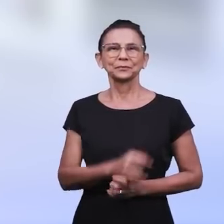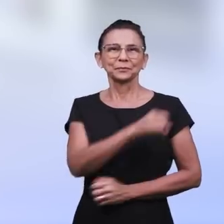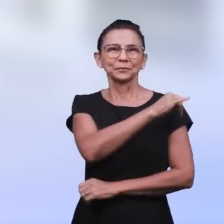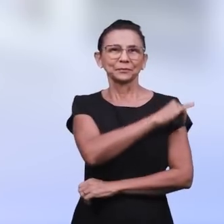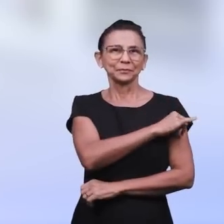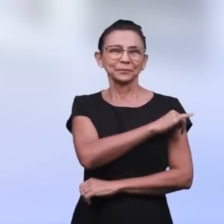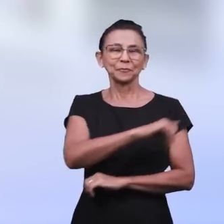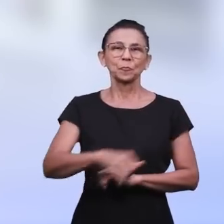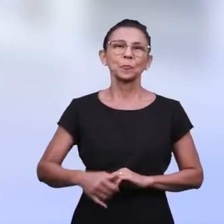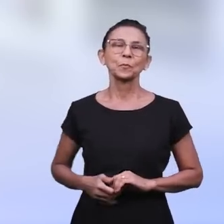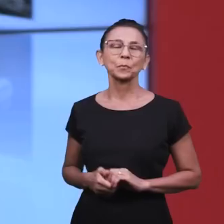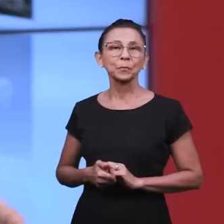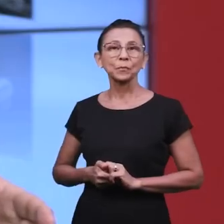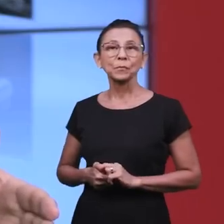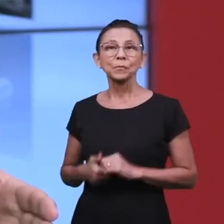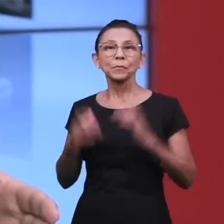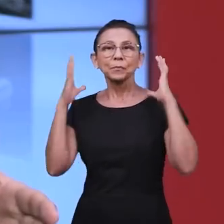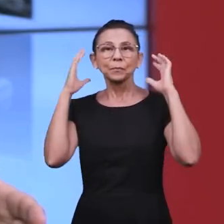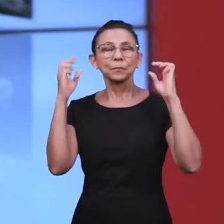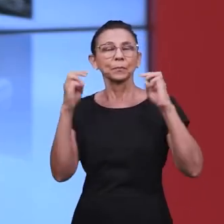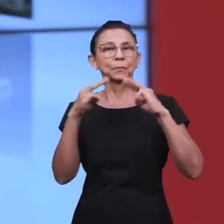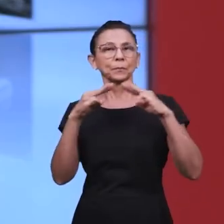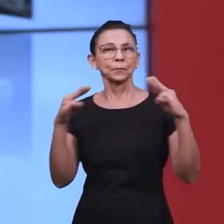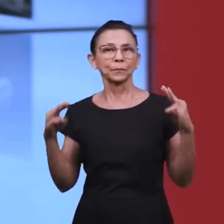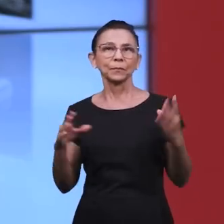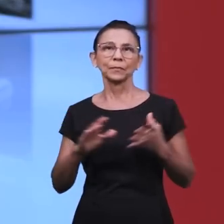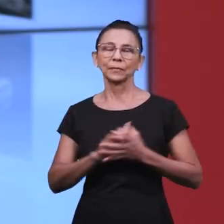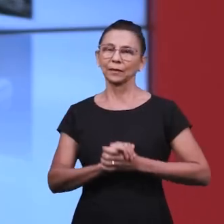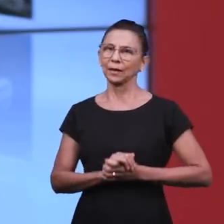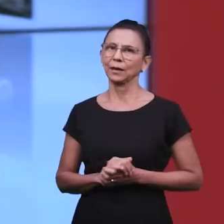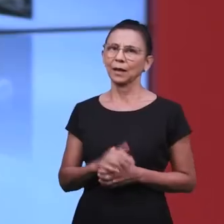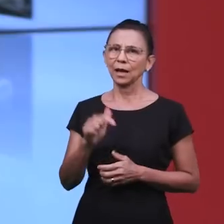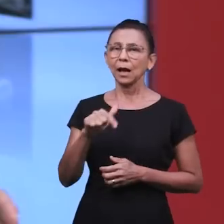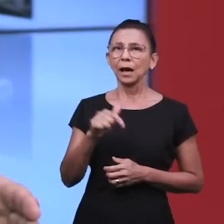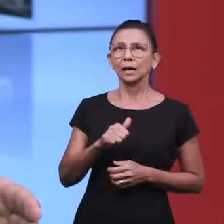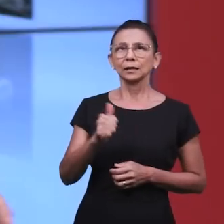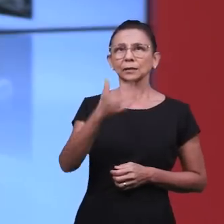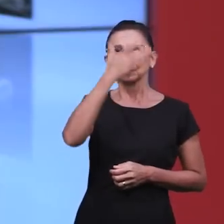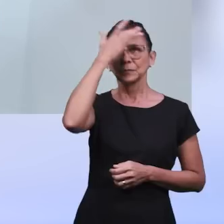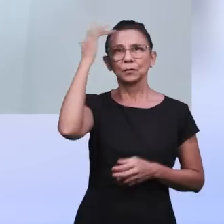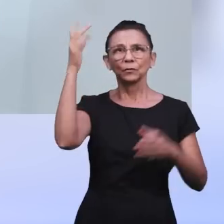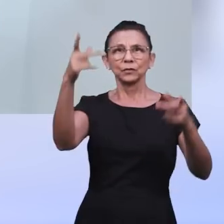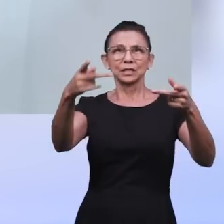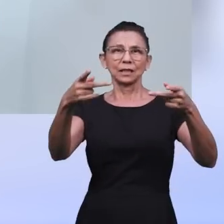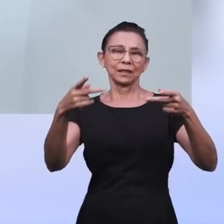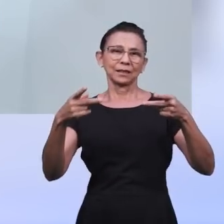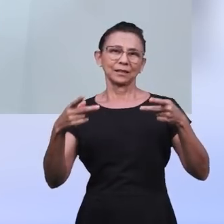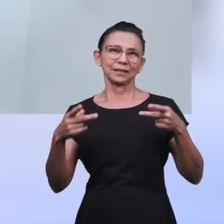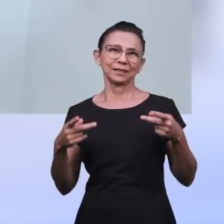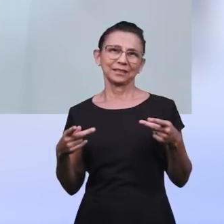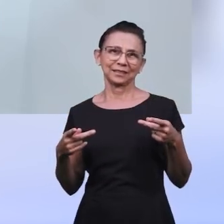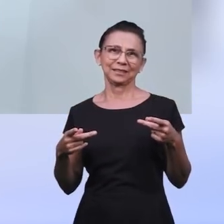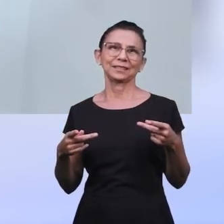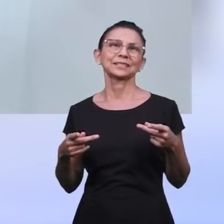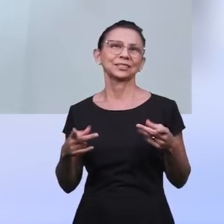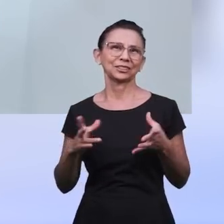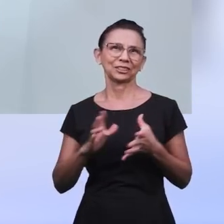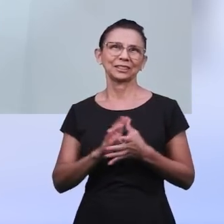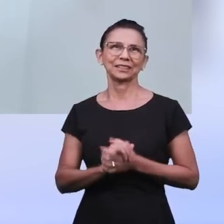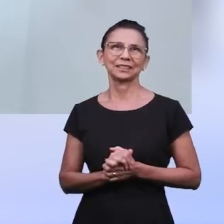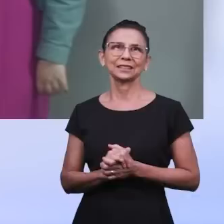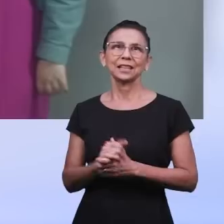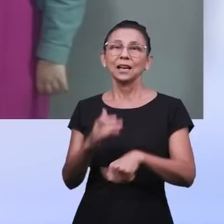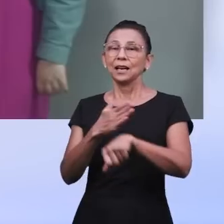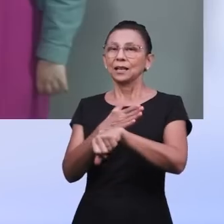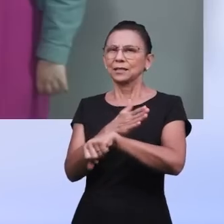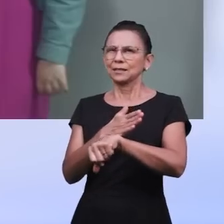Janeiro. E a Rádio Manaim sempre recebe os nossos visitantes, né? A Rádio Manaim recebeu a visita dos jovens da igreja de Colinas